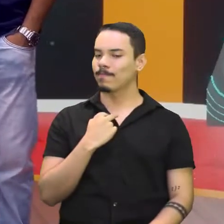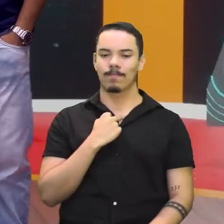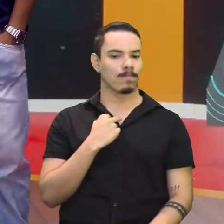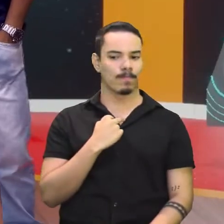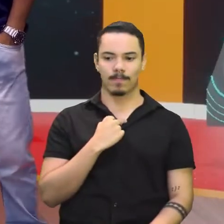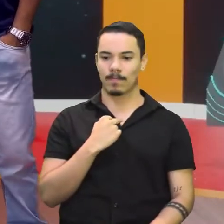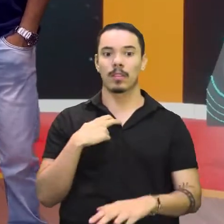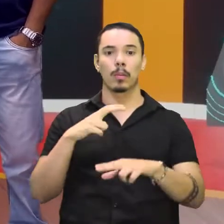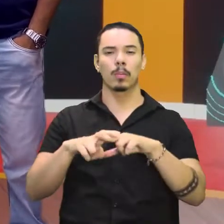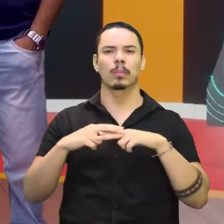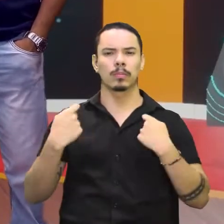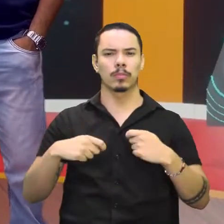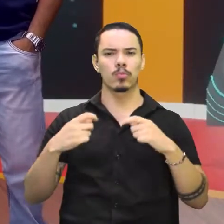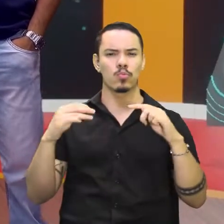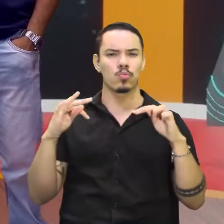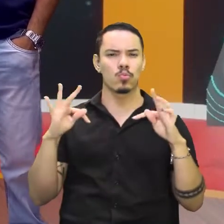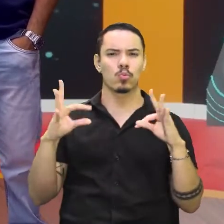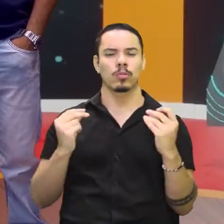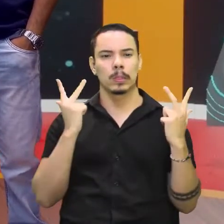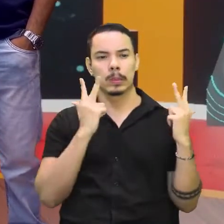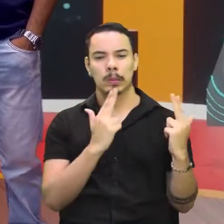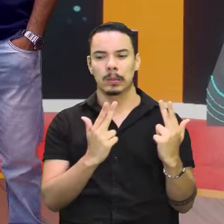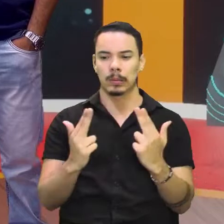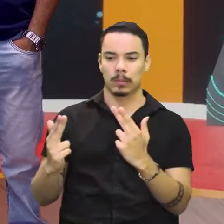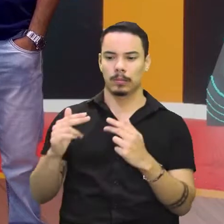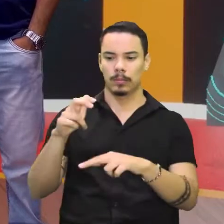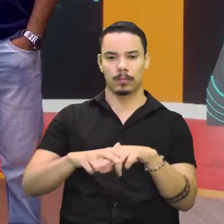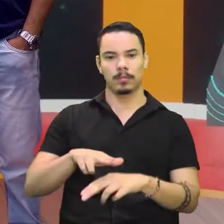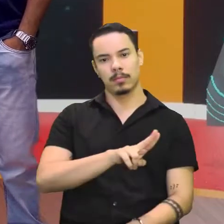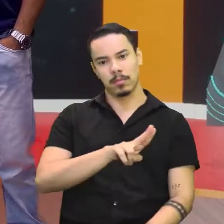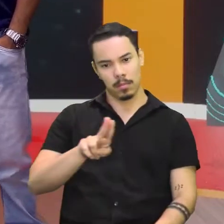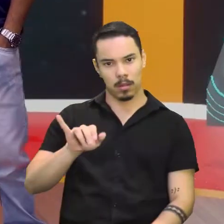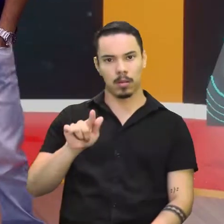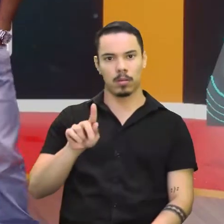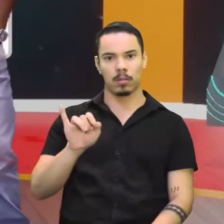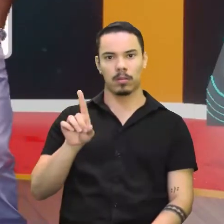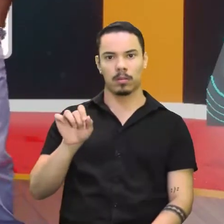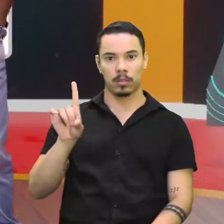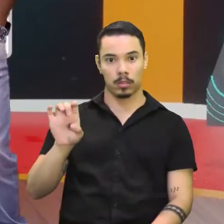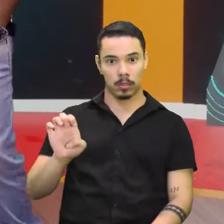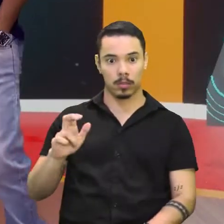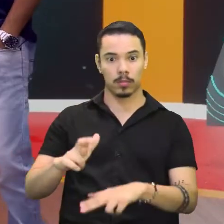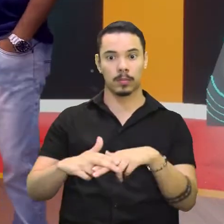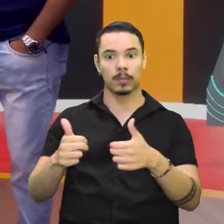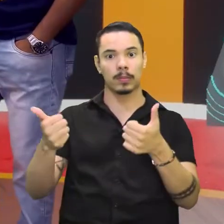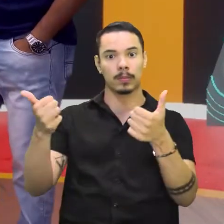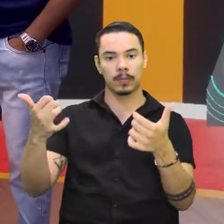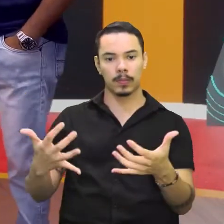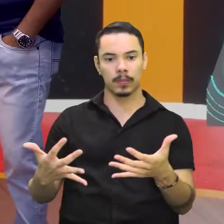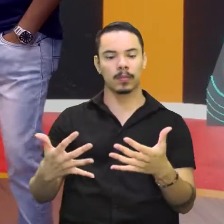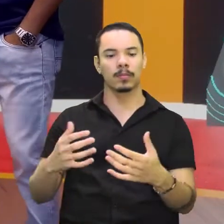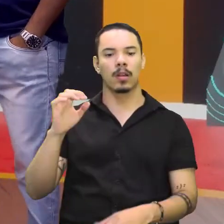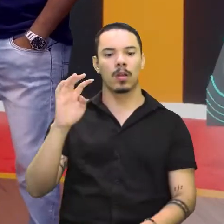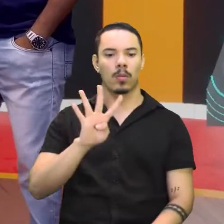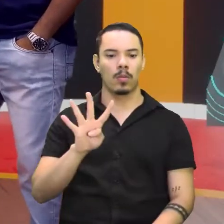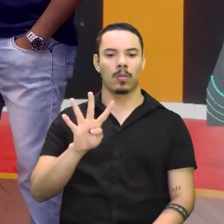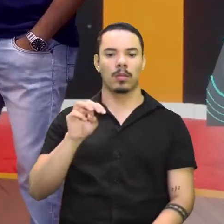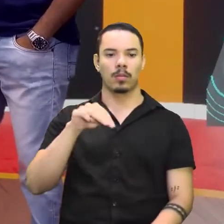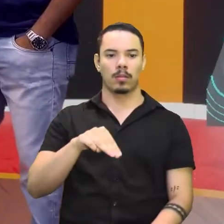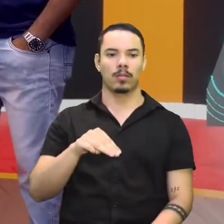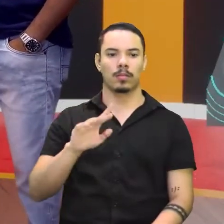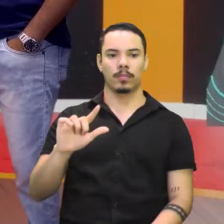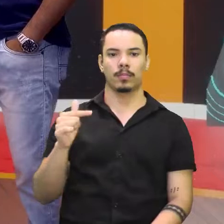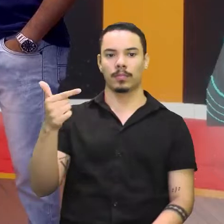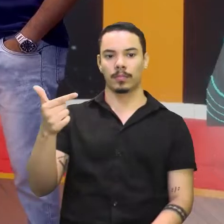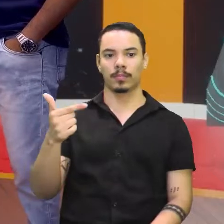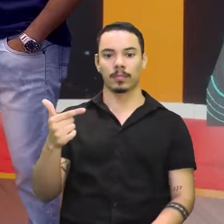que estar tudo igualzinho, né? O nome já fala aí, igualdade. Então, assim, essa parte que o professor Maurício falou é interessante. 4m ao cubo mais 0m ao quadrado.